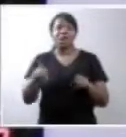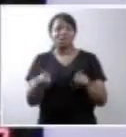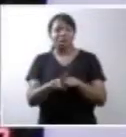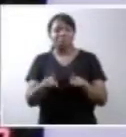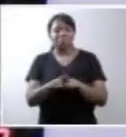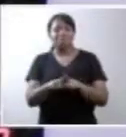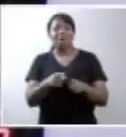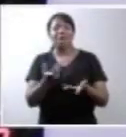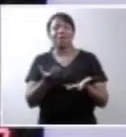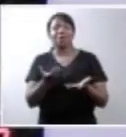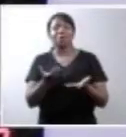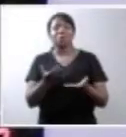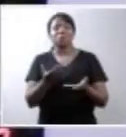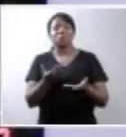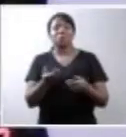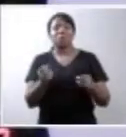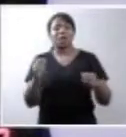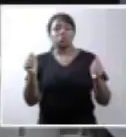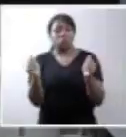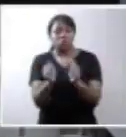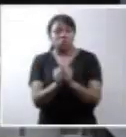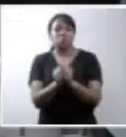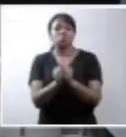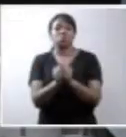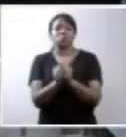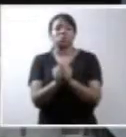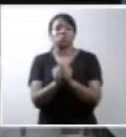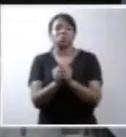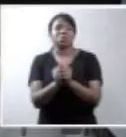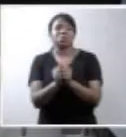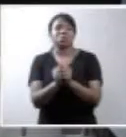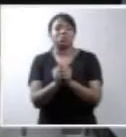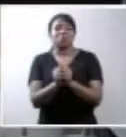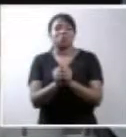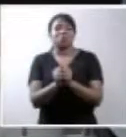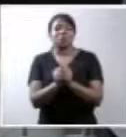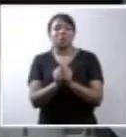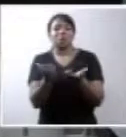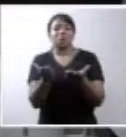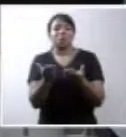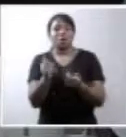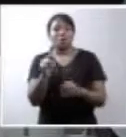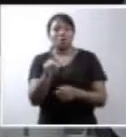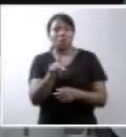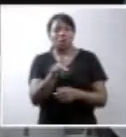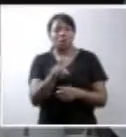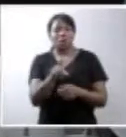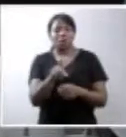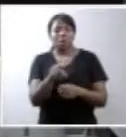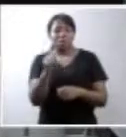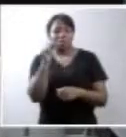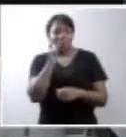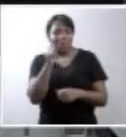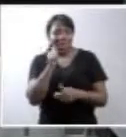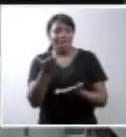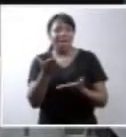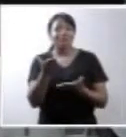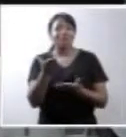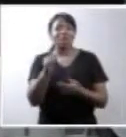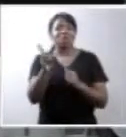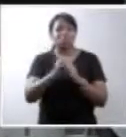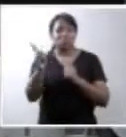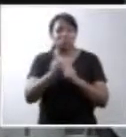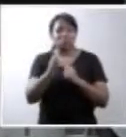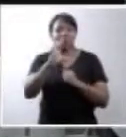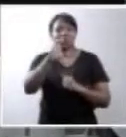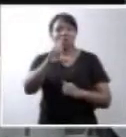mutilar o que veiculado pela ilustre, proficiente, doutora